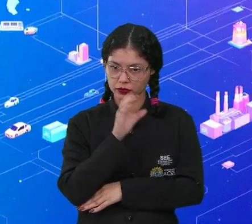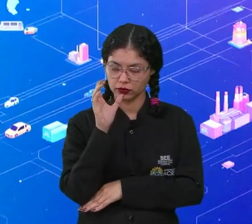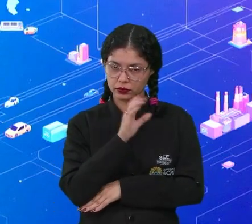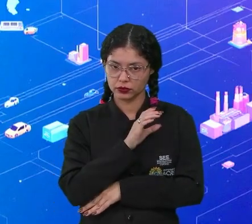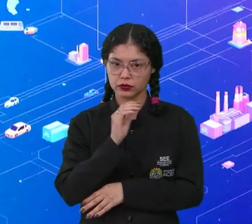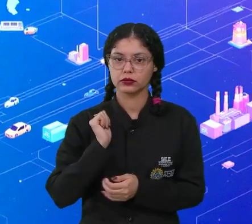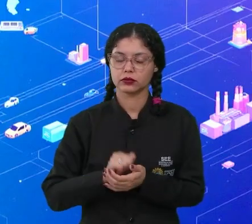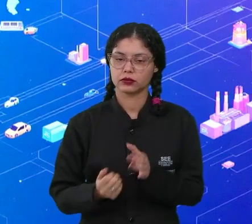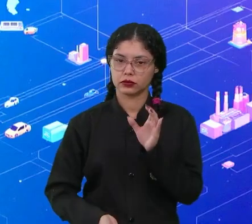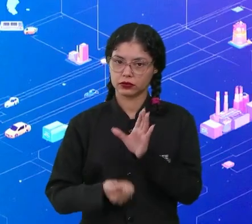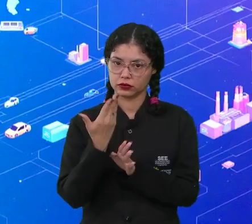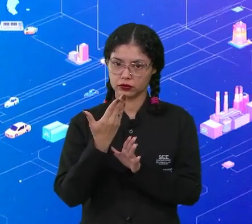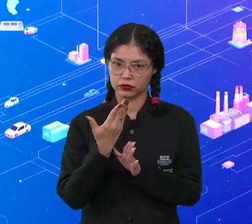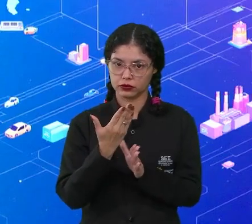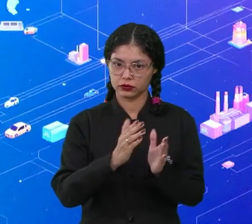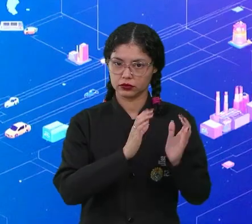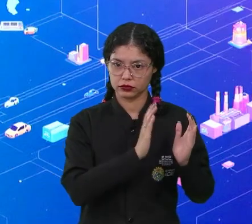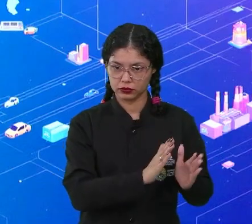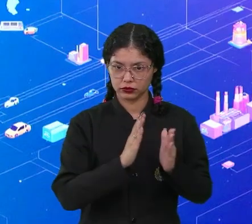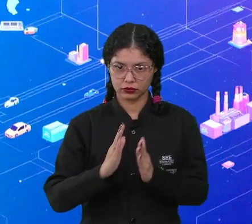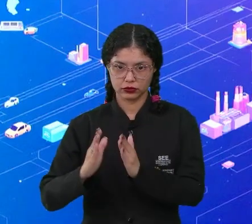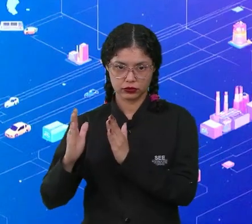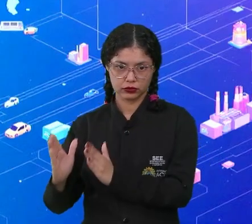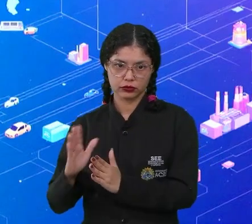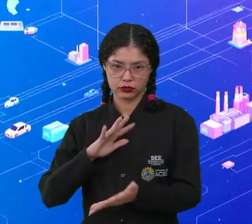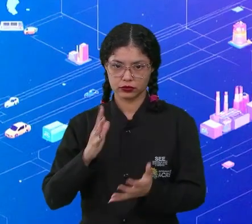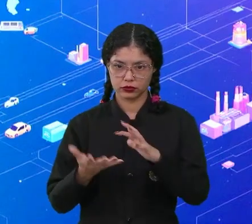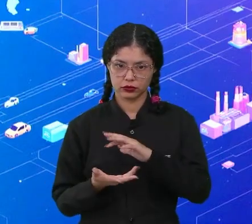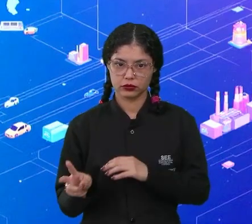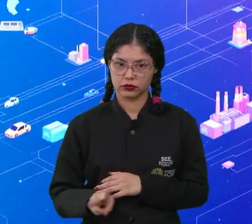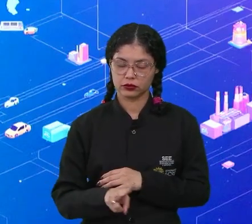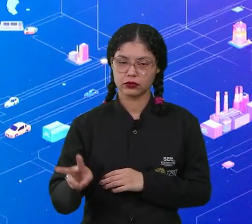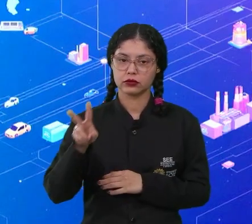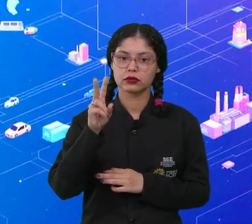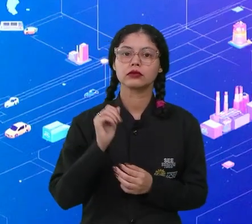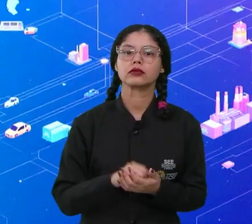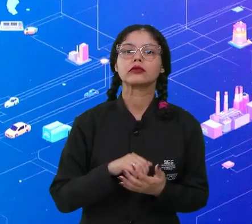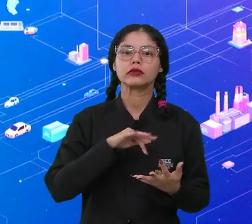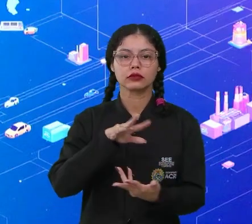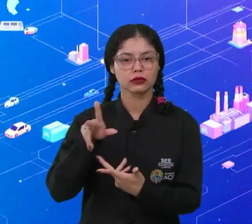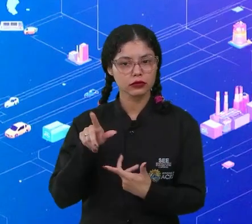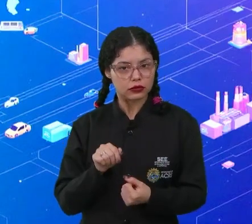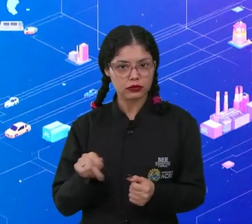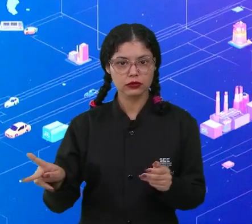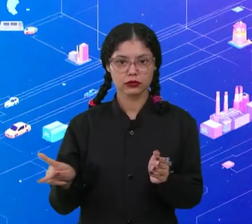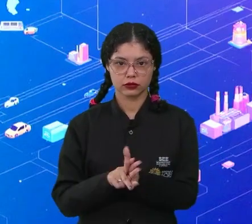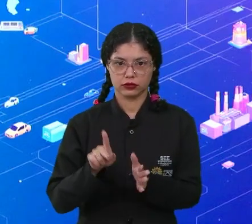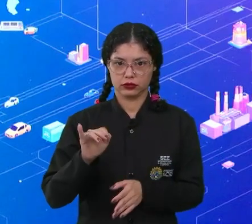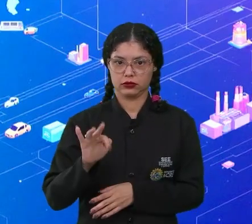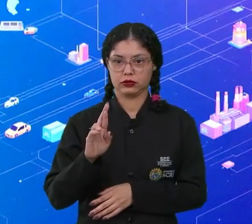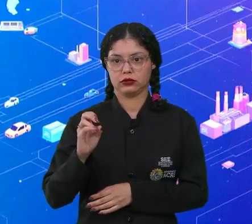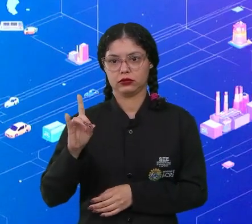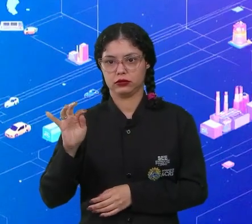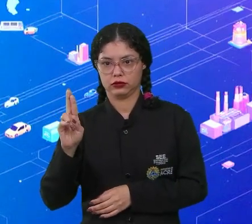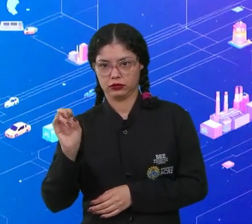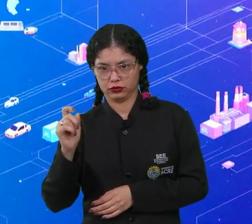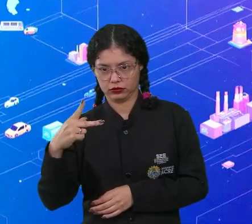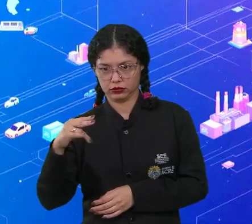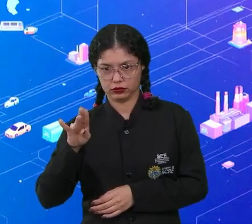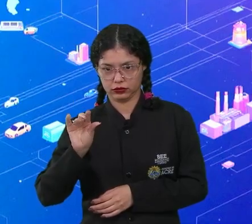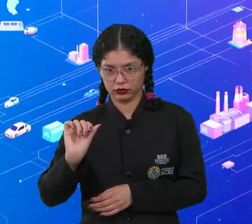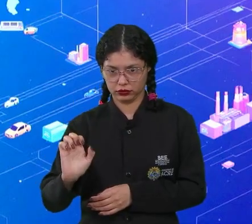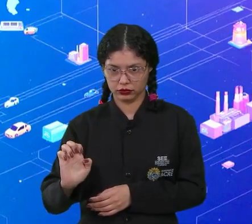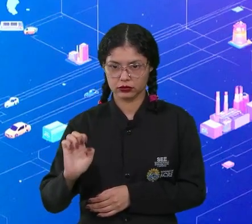que aceleram aí a formação das cadeias globais de valor, tornando o mundo mais